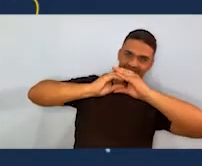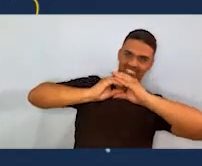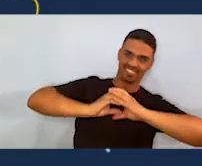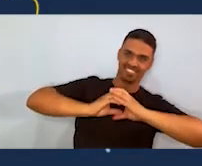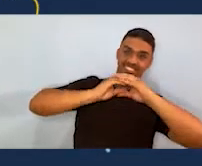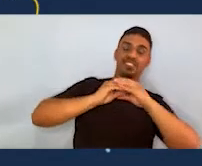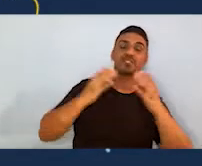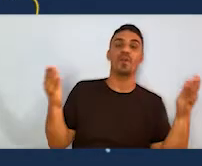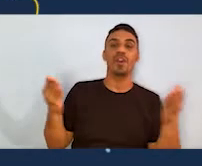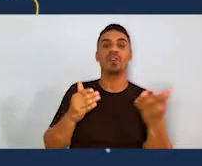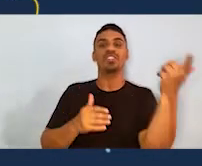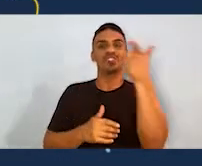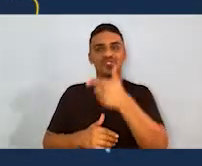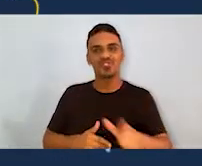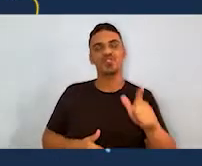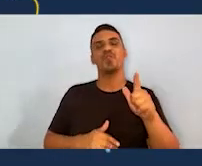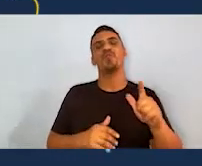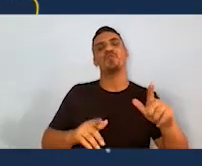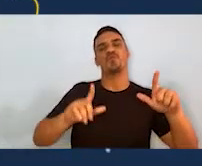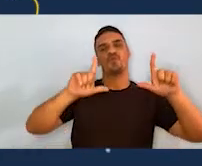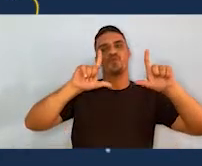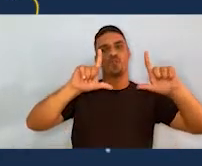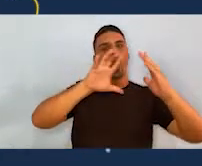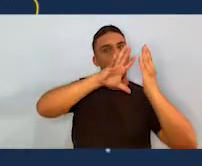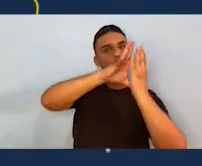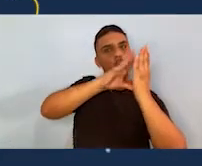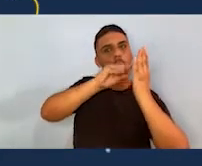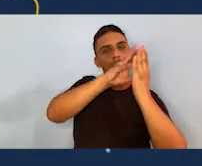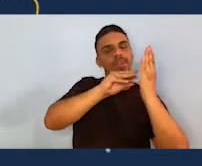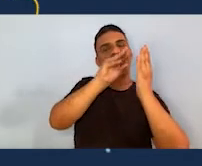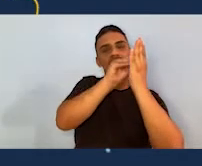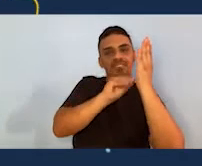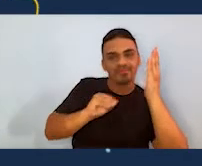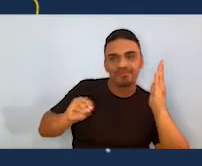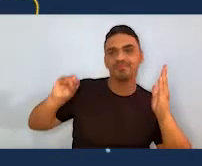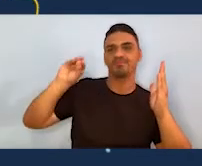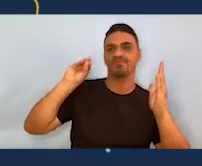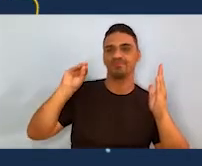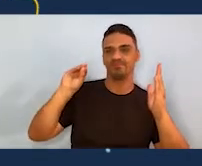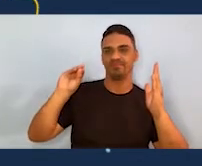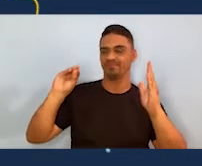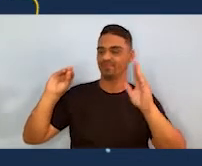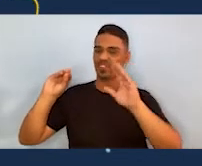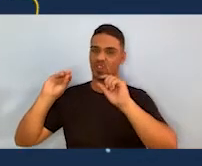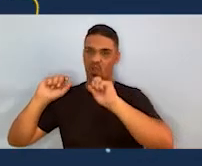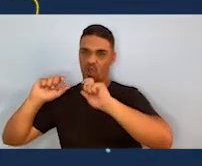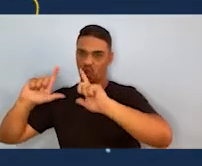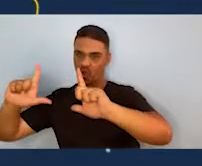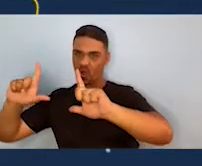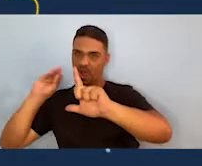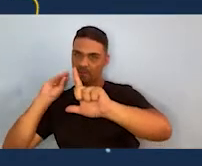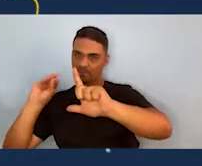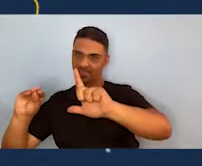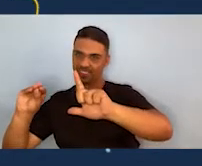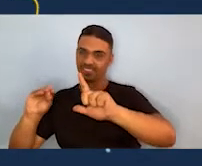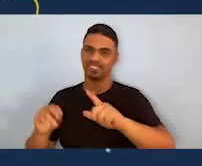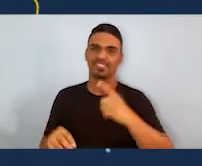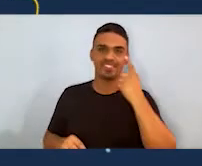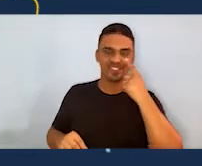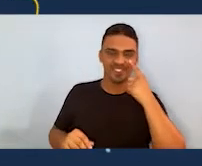de volta e vou duplicar ele. Eu vou trazer ele aqui para baixo. Com isso, ó, vocês podem ver que a maçãzinha ela tá encolhendo